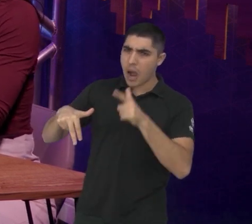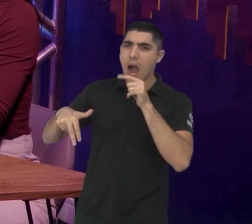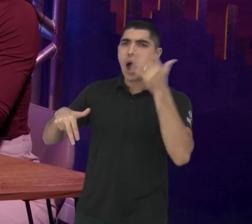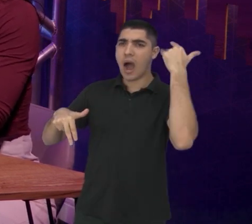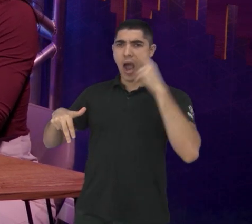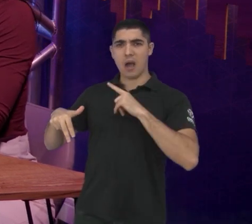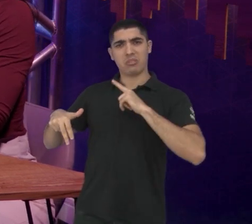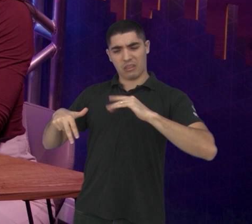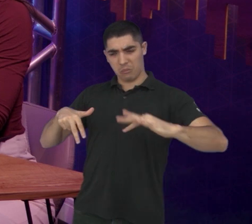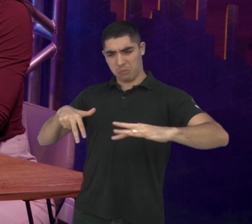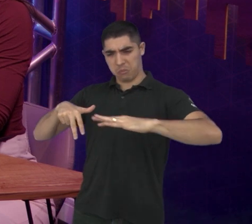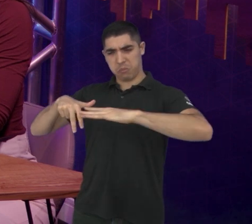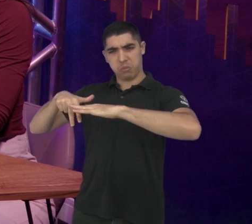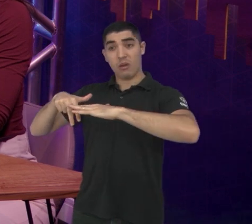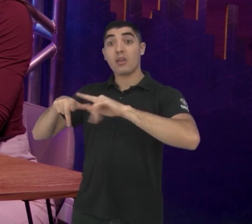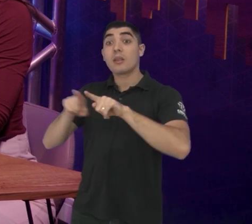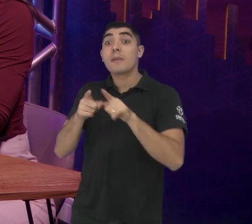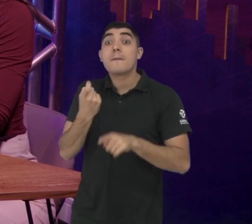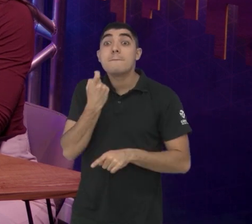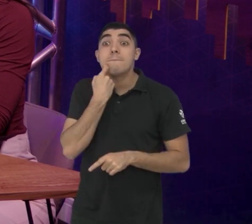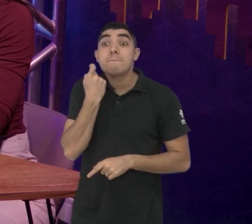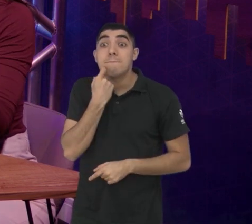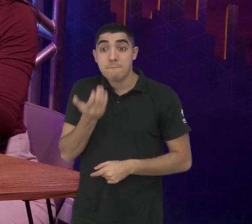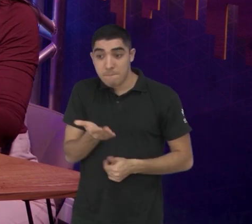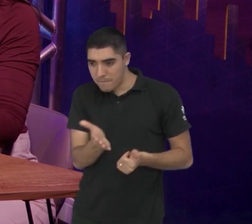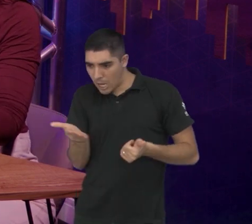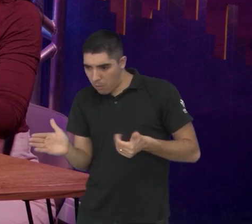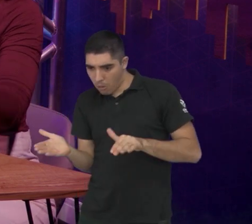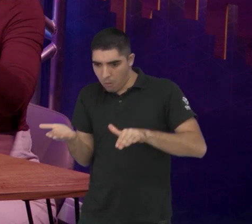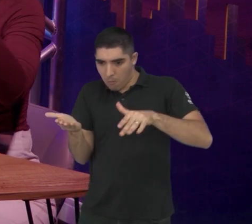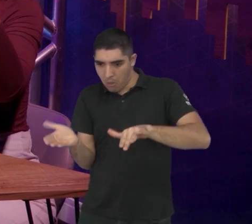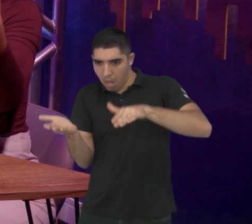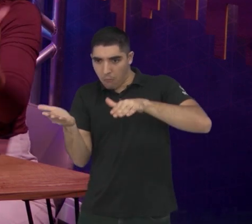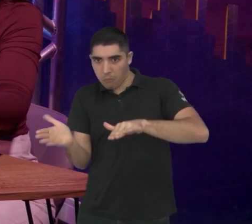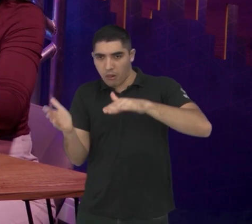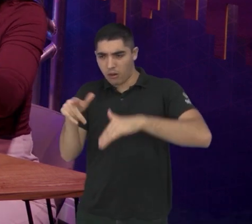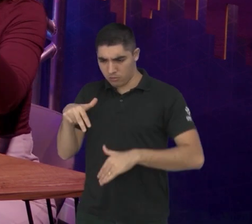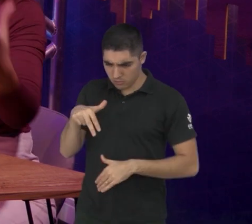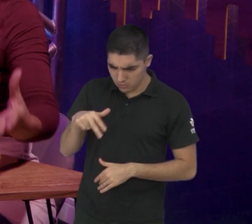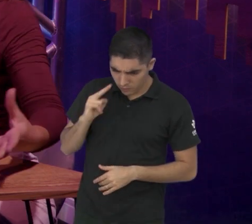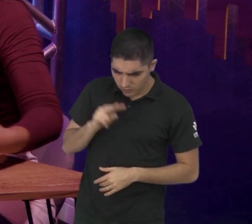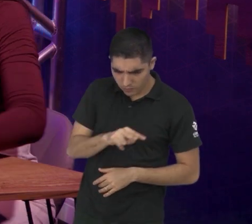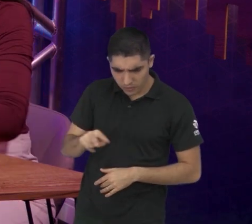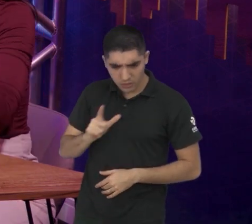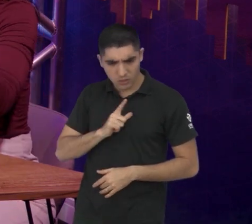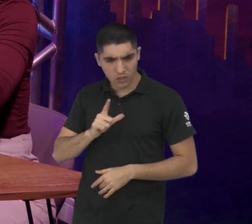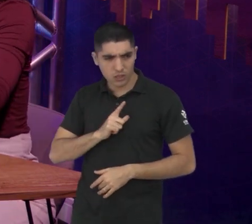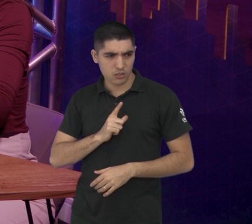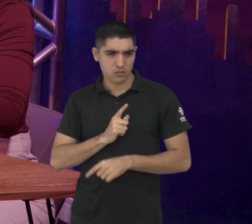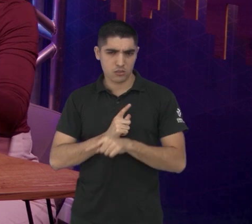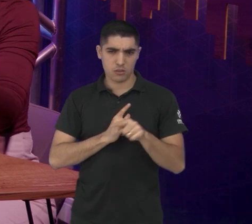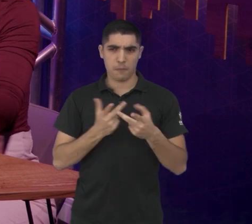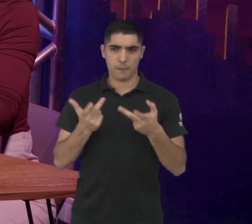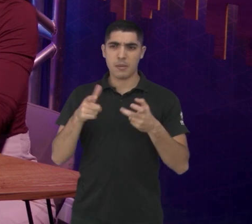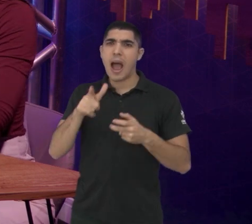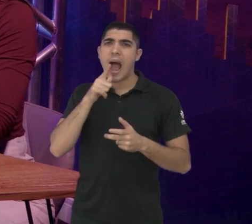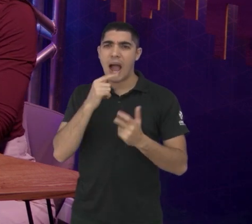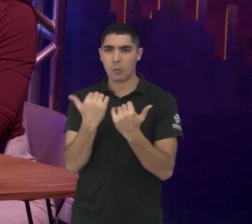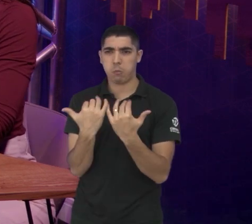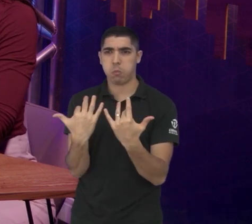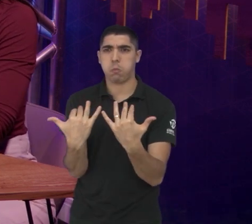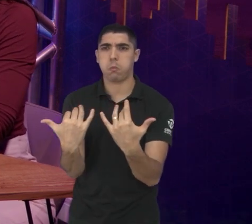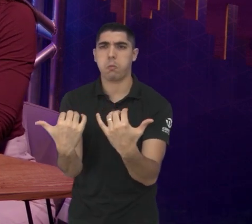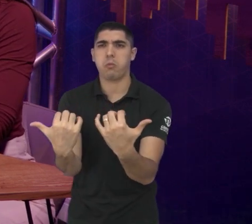começam a vir para a costa também. Então é um indicativo. Se você estiver em algum local, né, viajando de